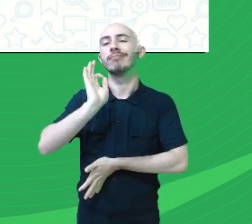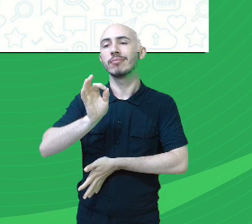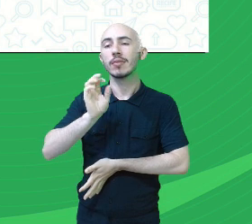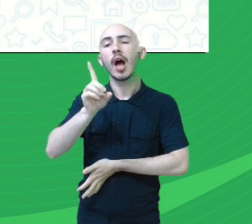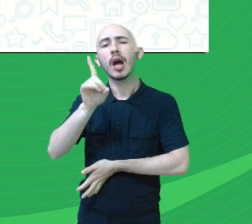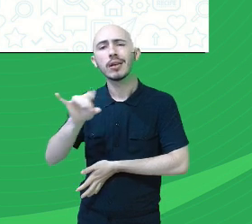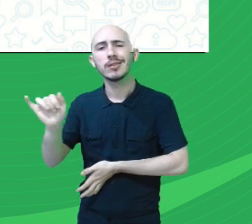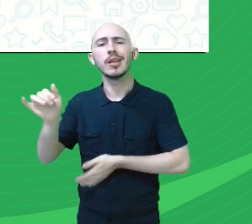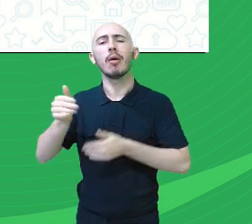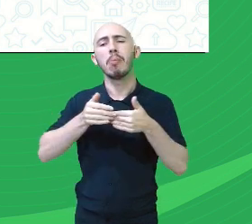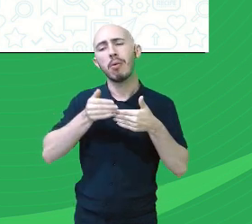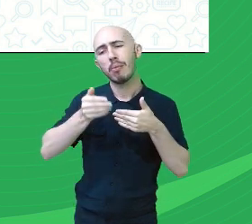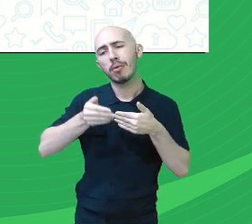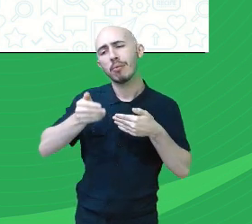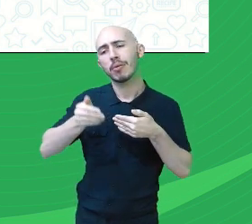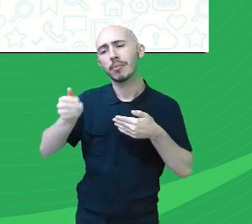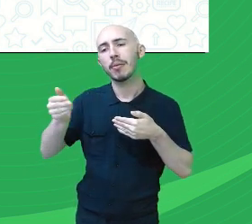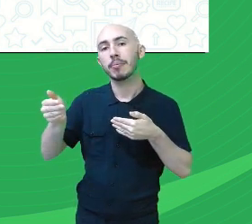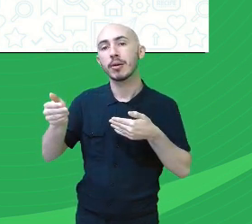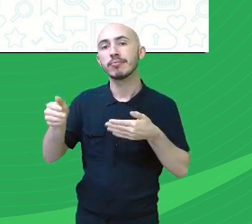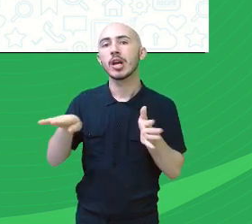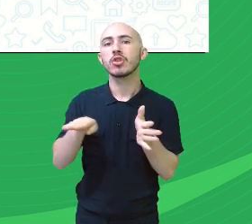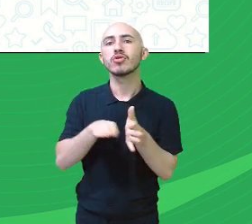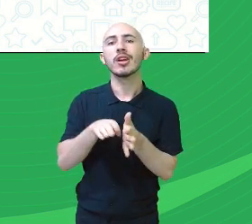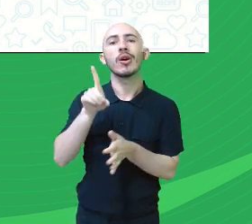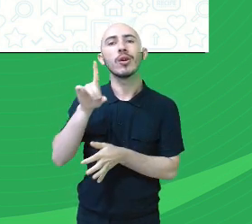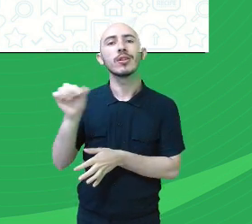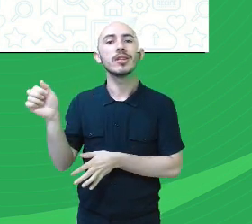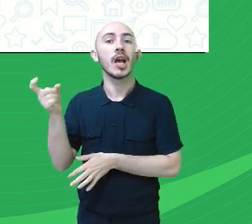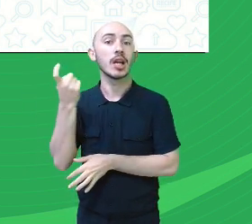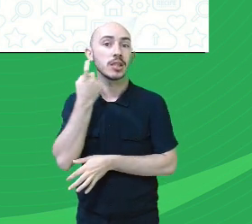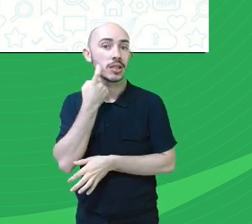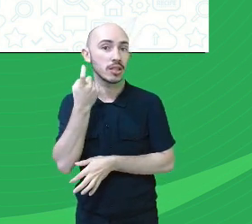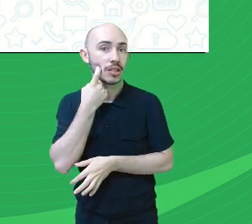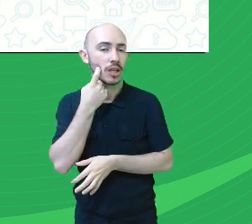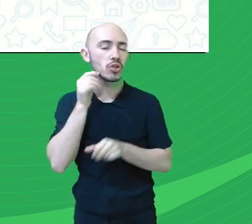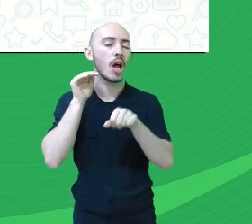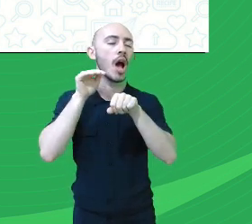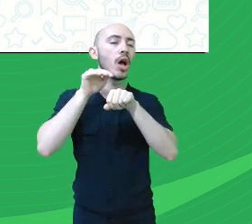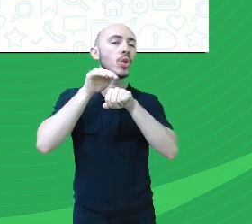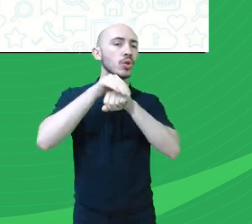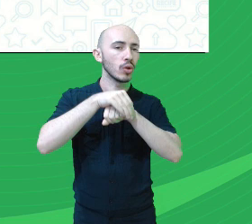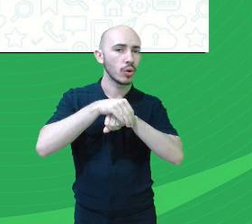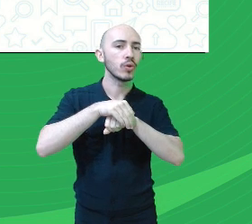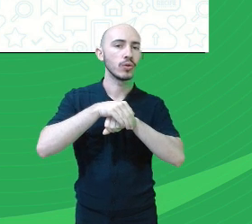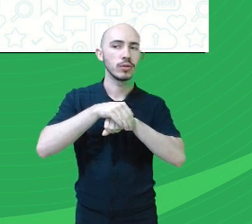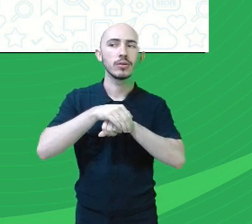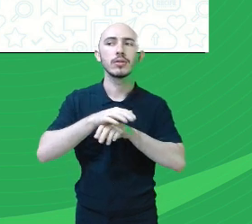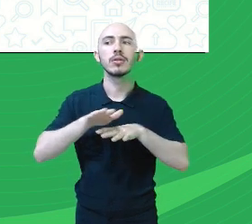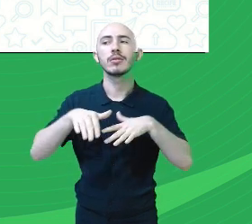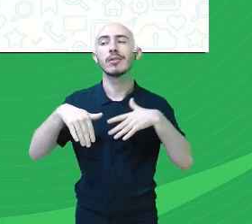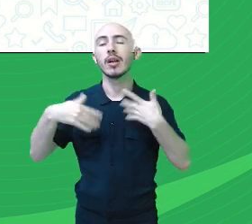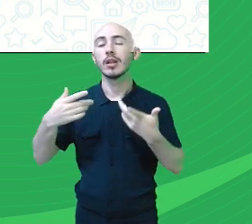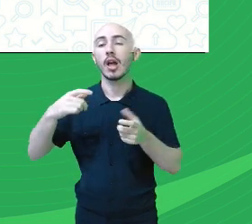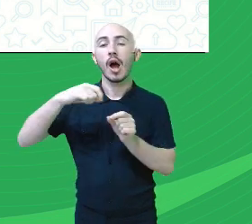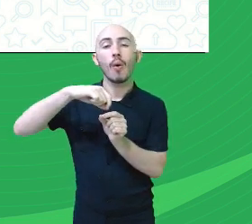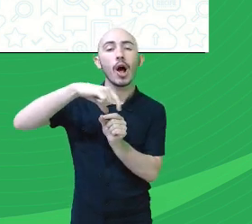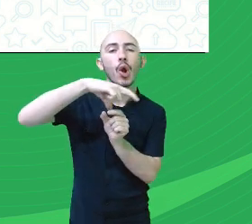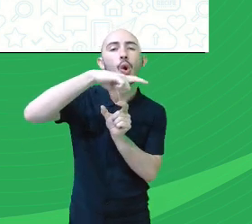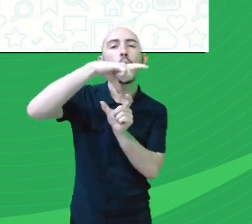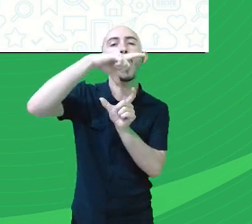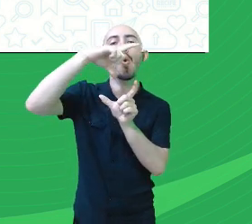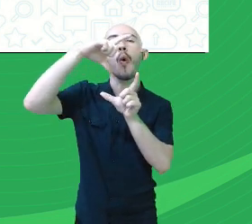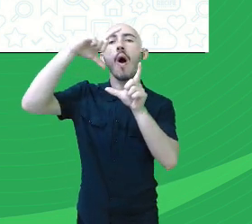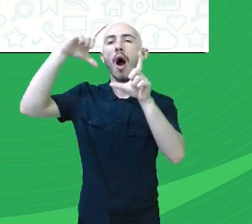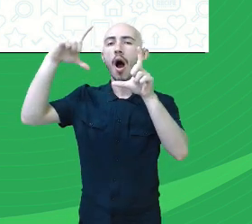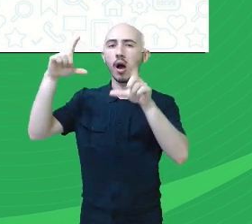uns dias, chega a sexta-feira à noite e está ali aquela grande lua.